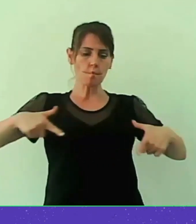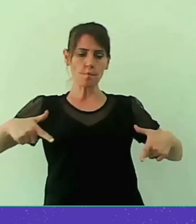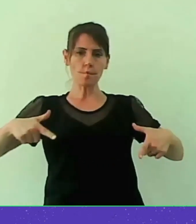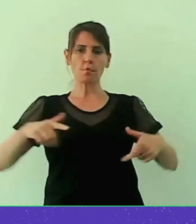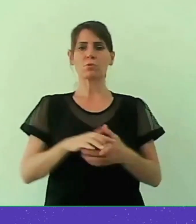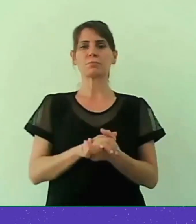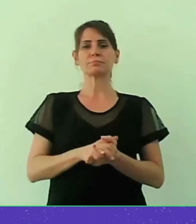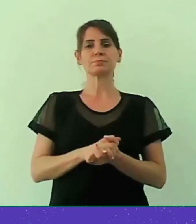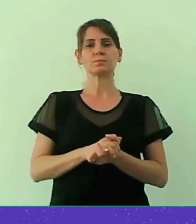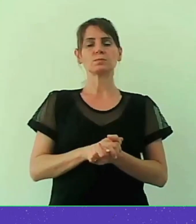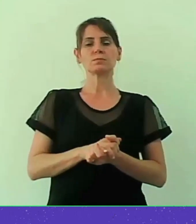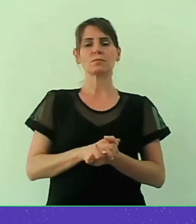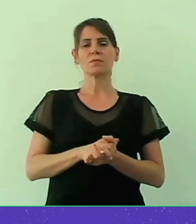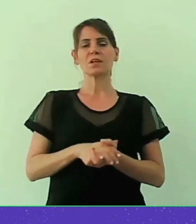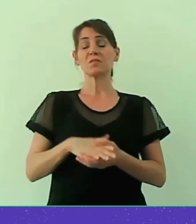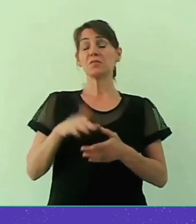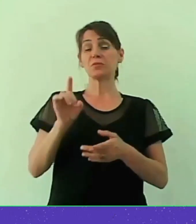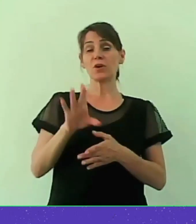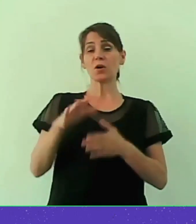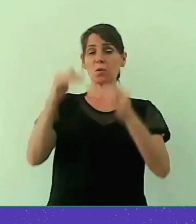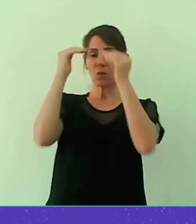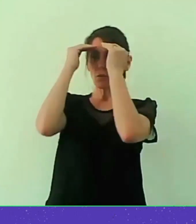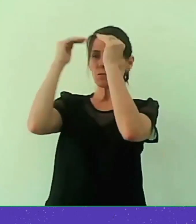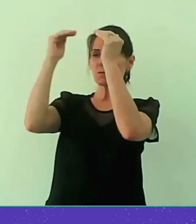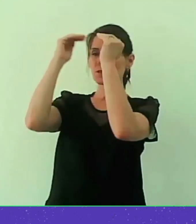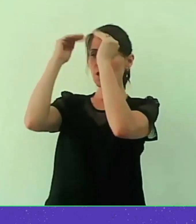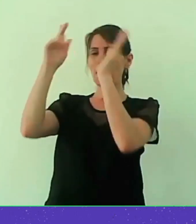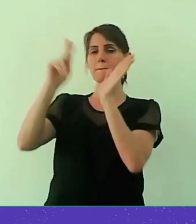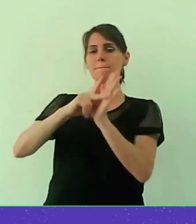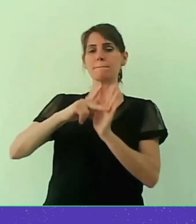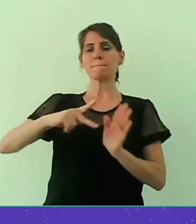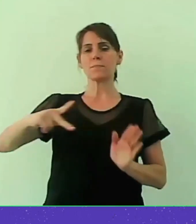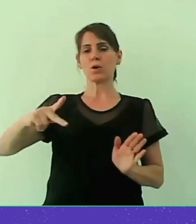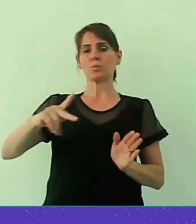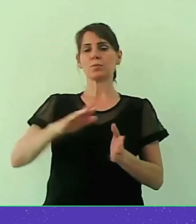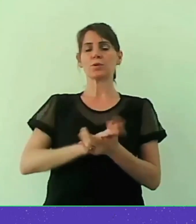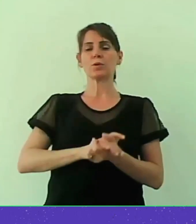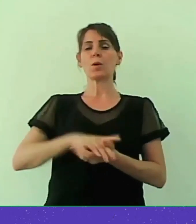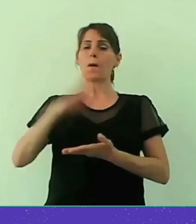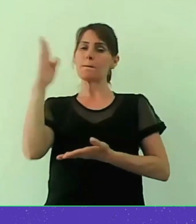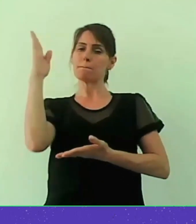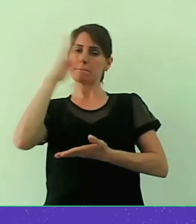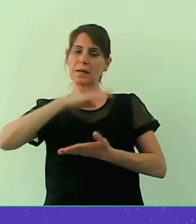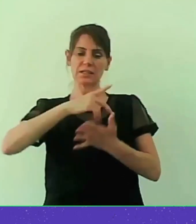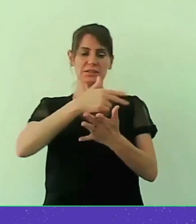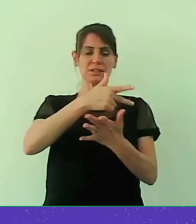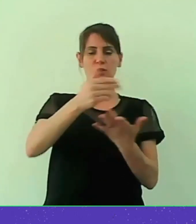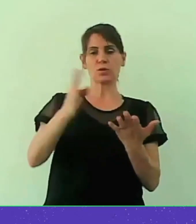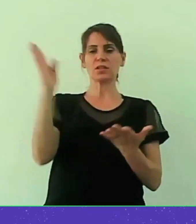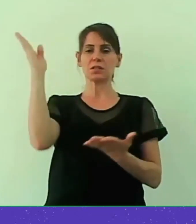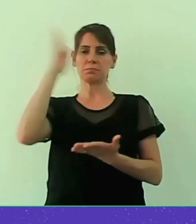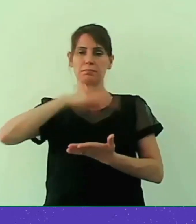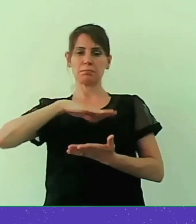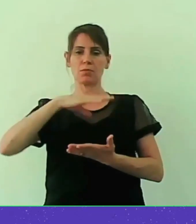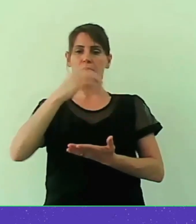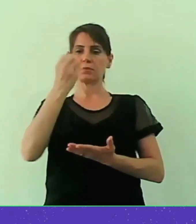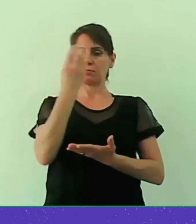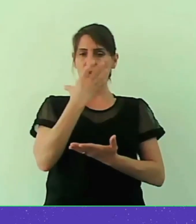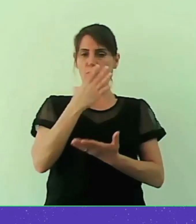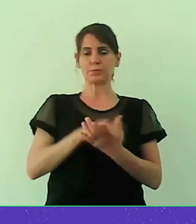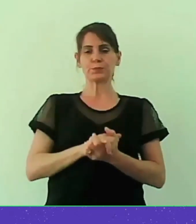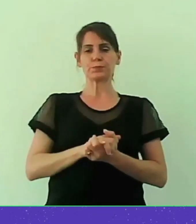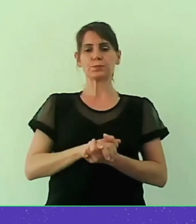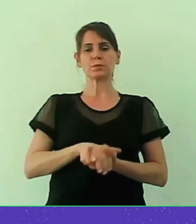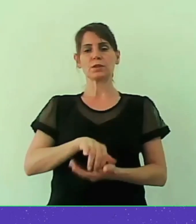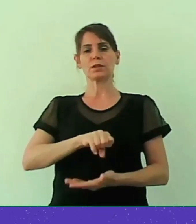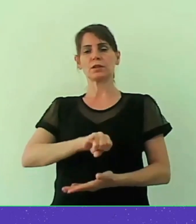foi confiar na capacidade do discernimento do bem e do mal. E o homem caiu em quê? Jeremias